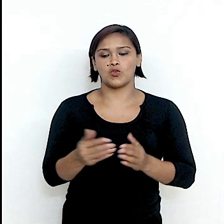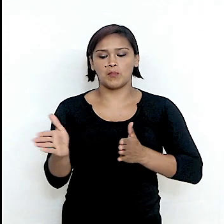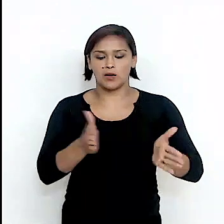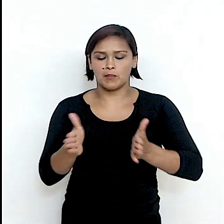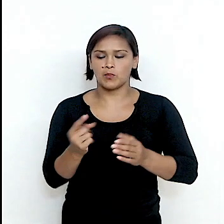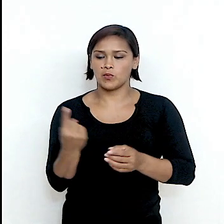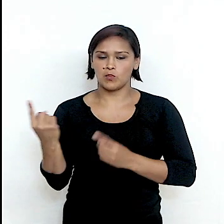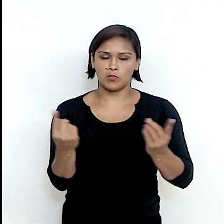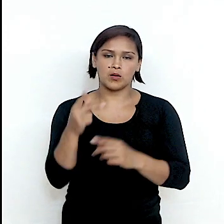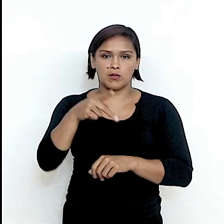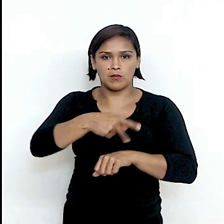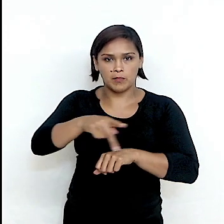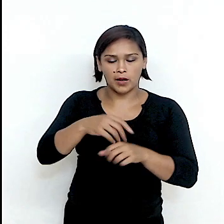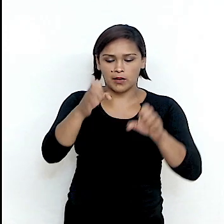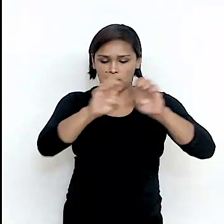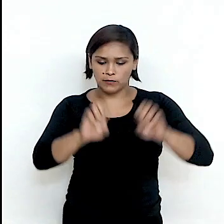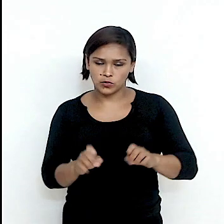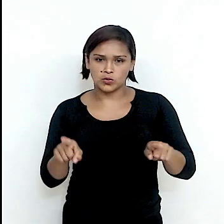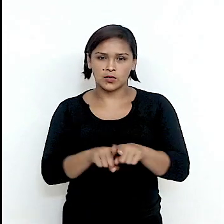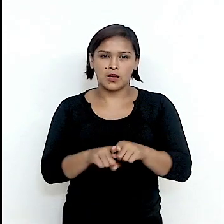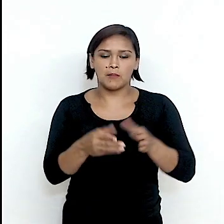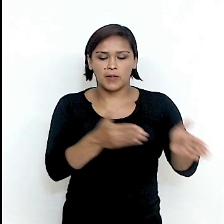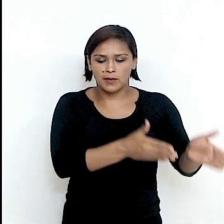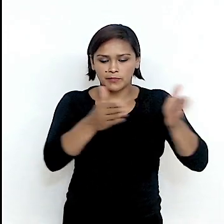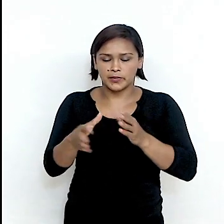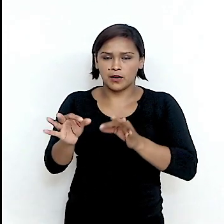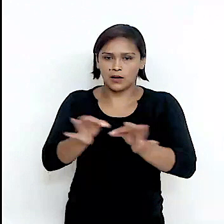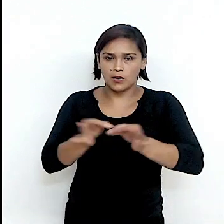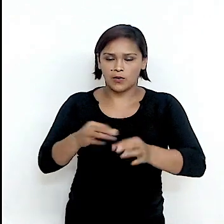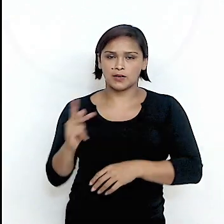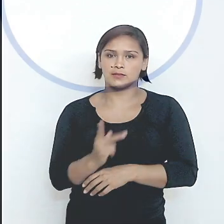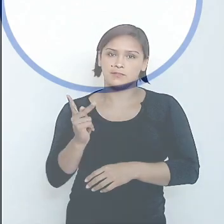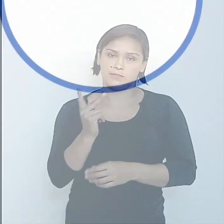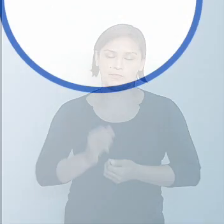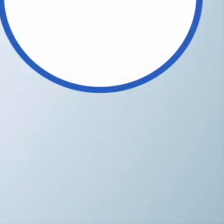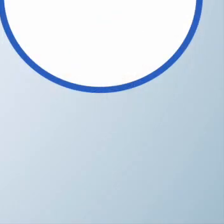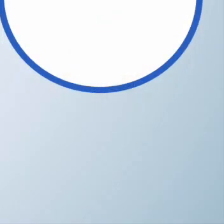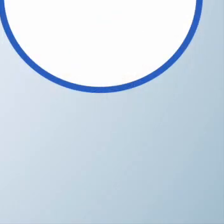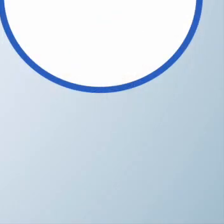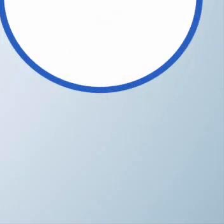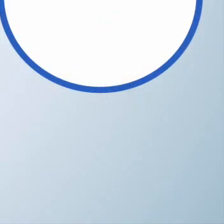entre outros de infraestrutura de qualidade e de relocalização das cadeias de valor